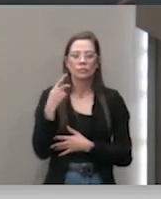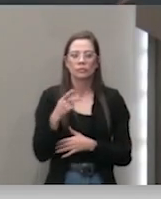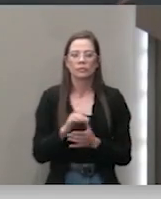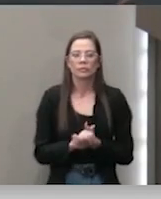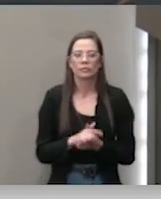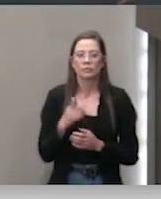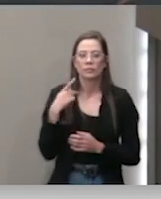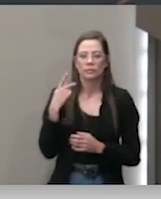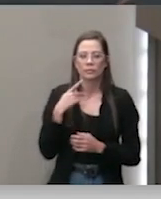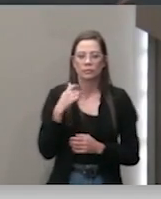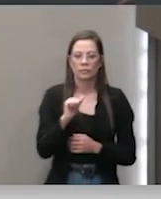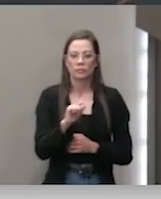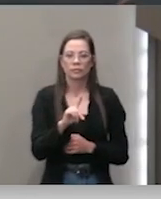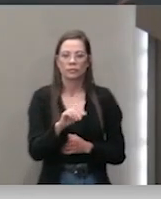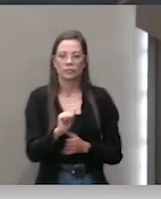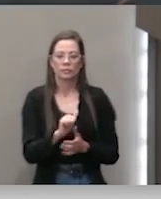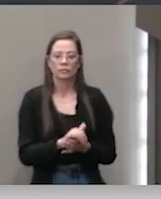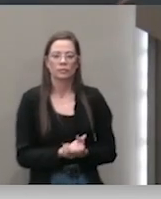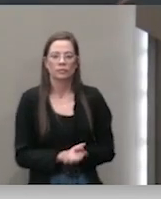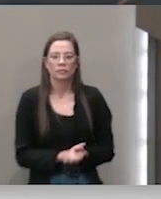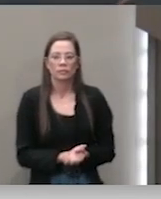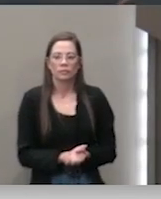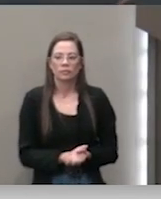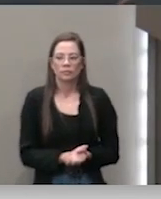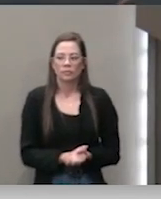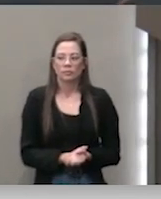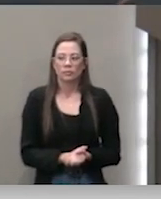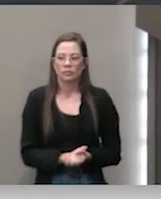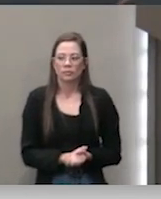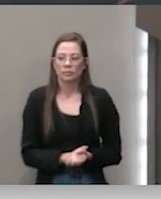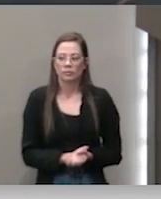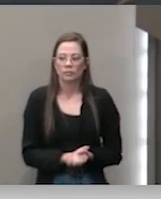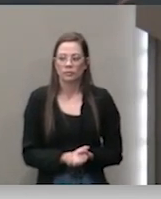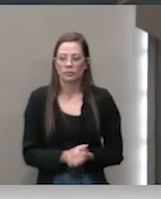inscrita, a vereadora Ada Cristina Munareto.